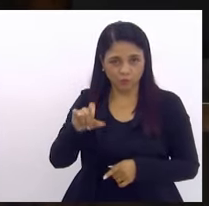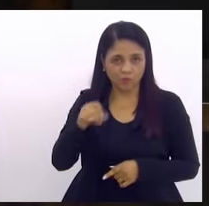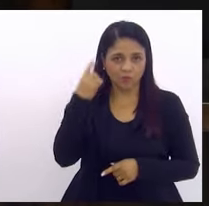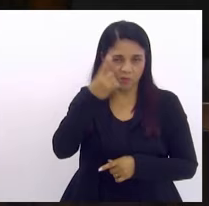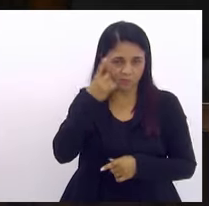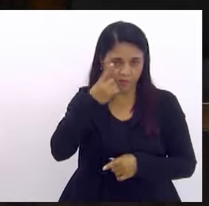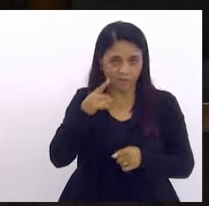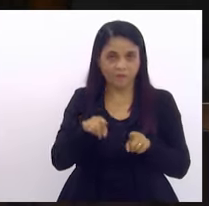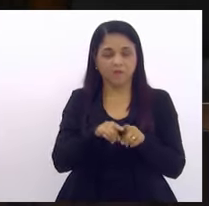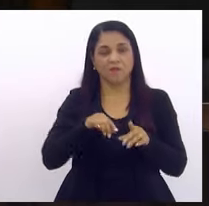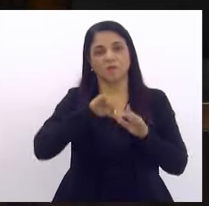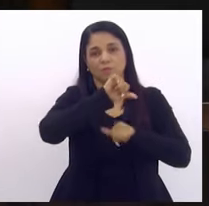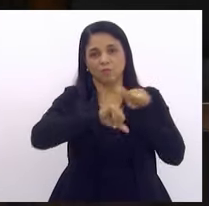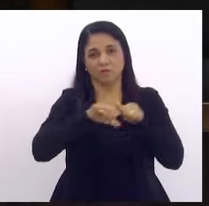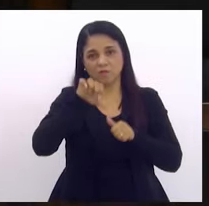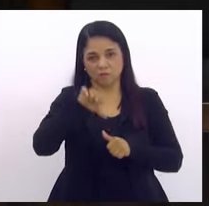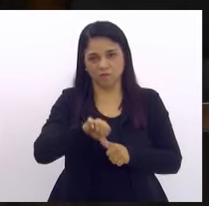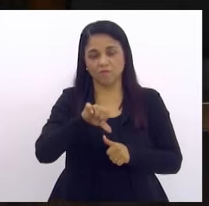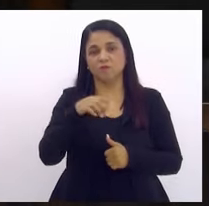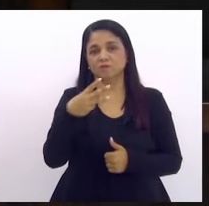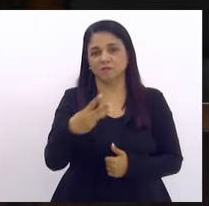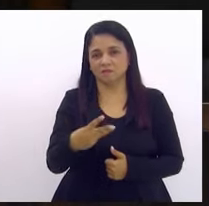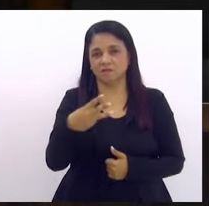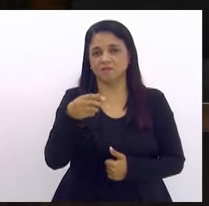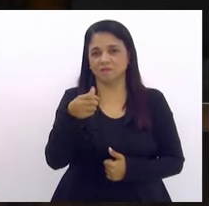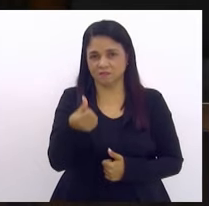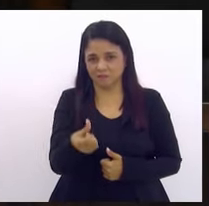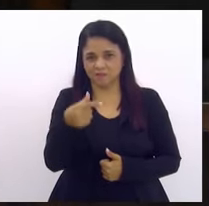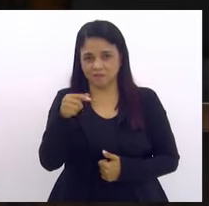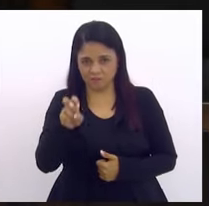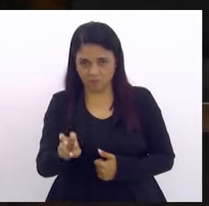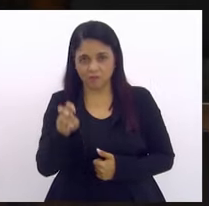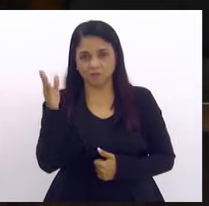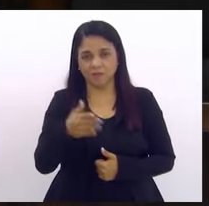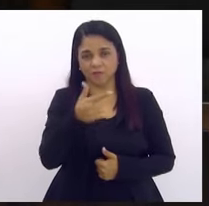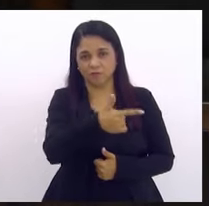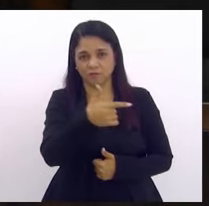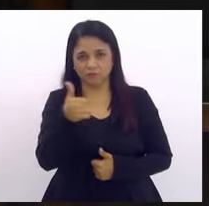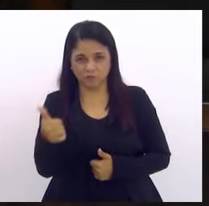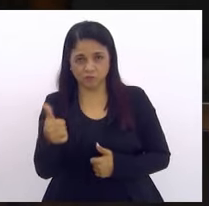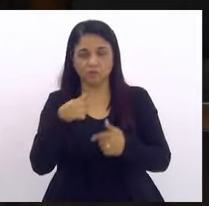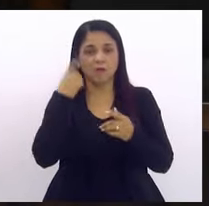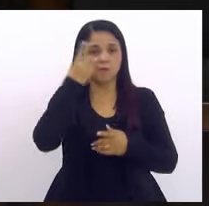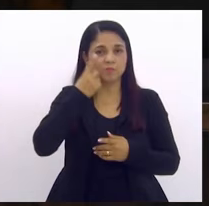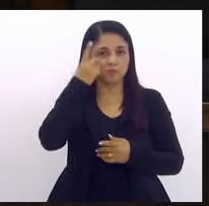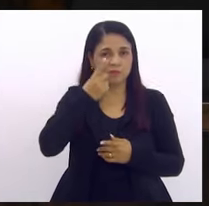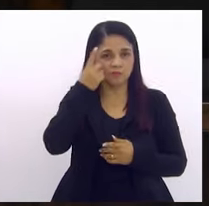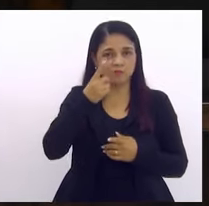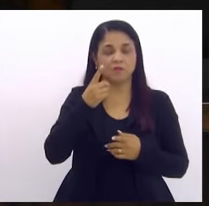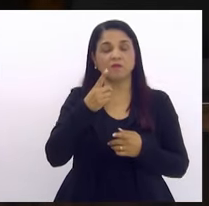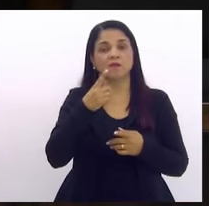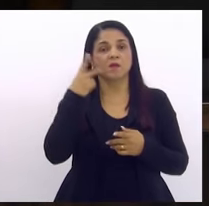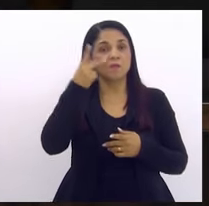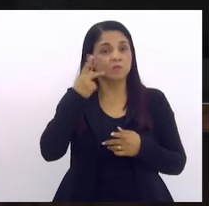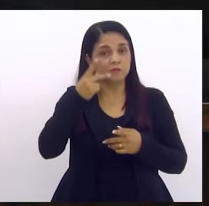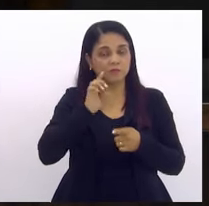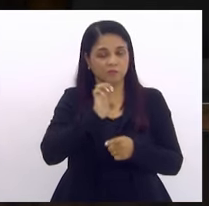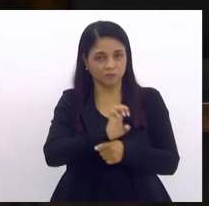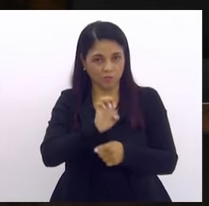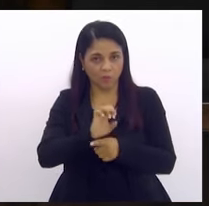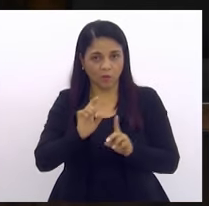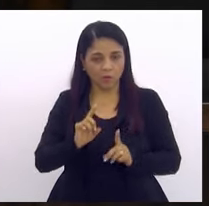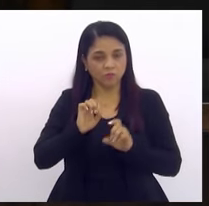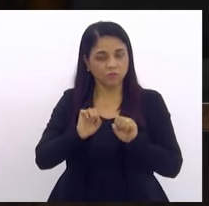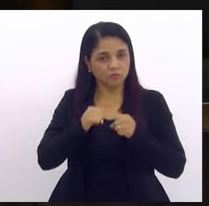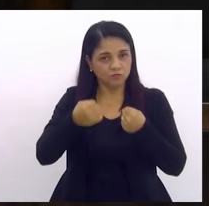a lei número 9.395, de 9 de setembro de 2021, que estabelece a política estadual de proteção dos direitos da pessoa